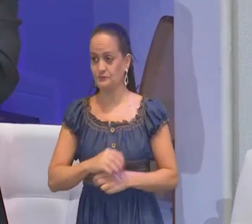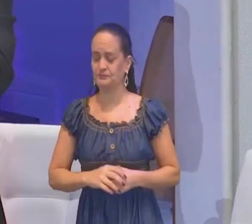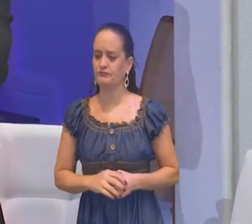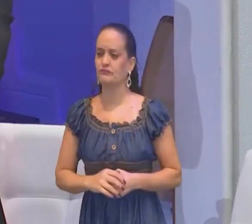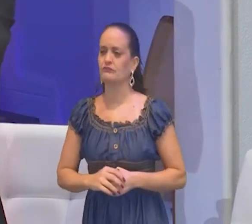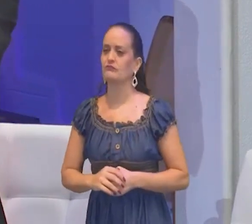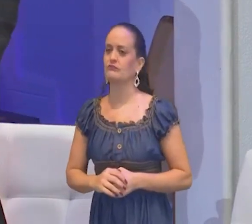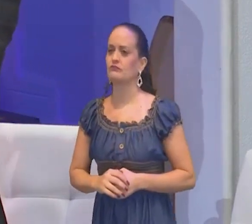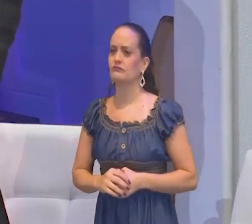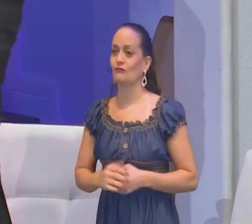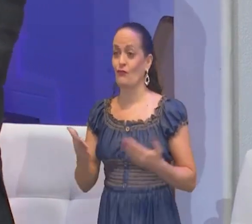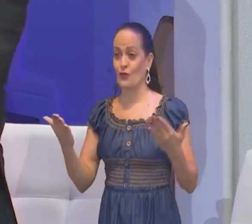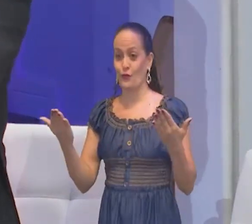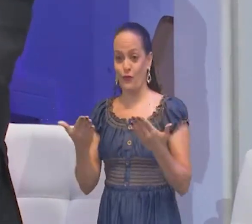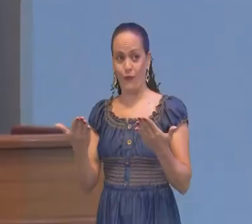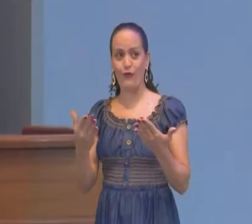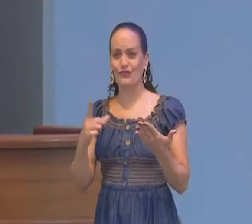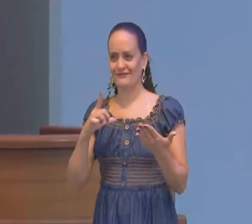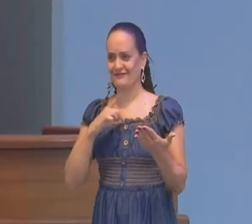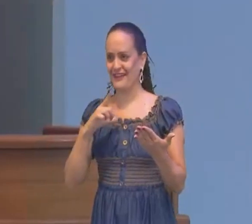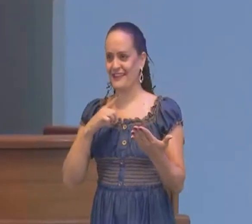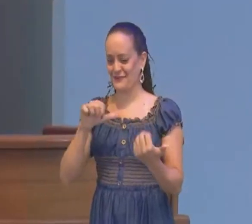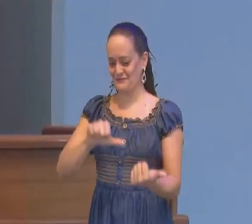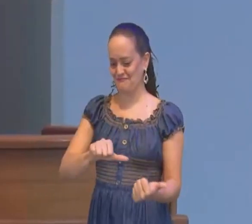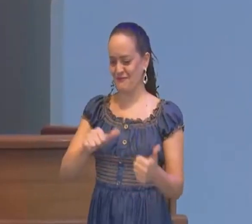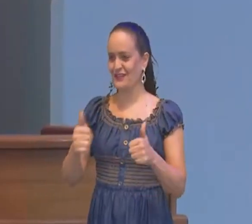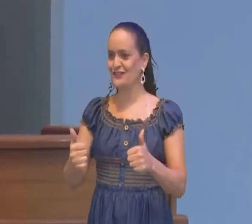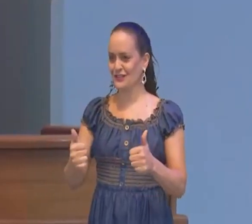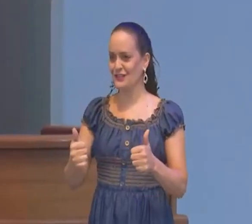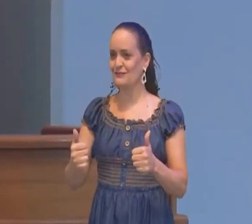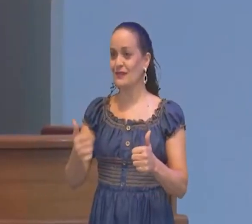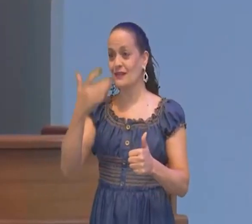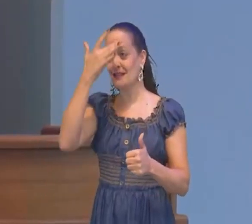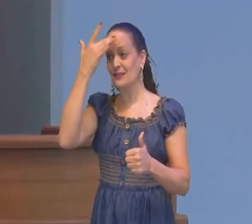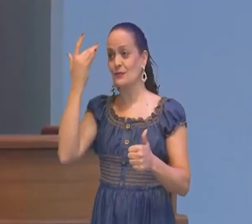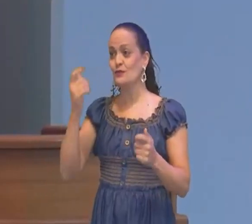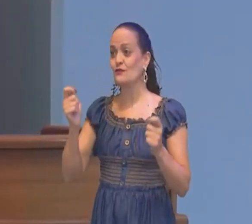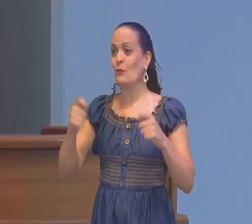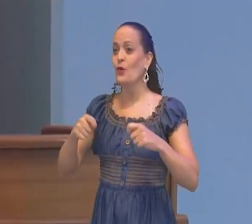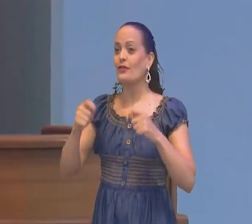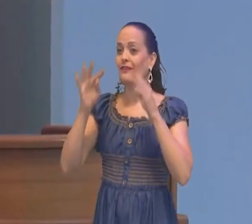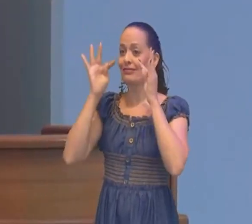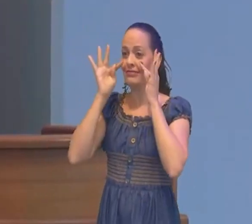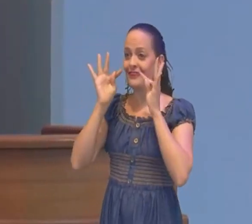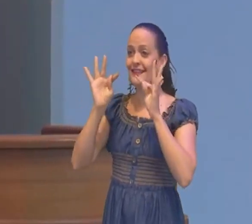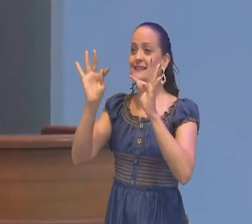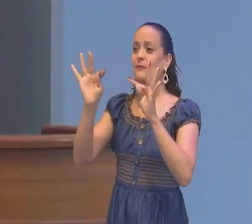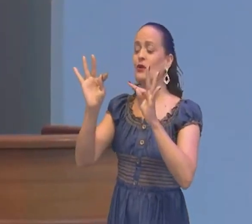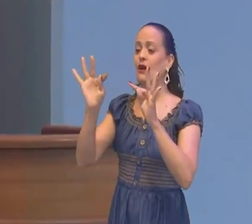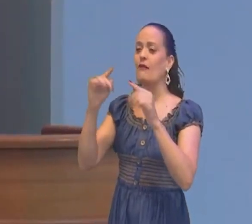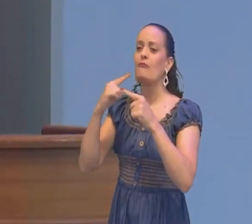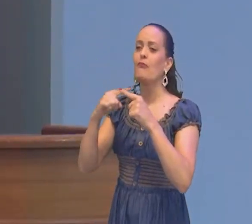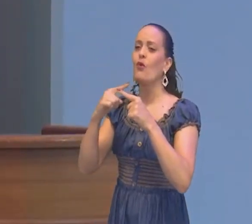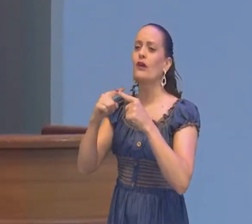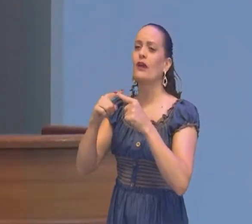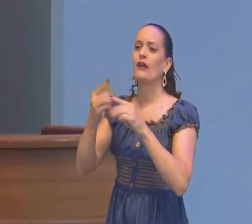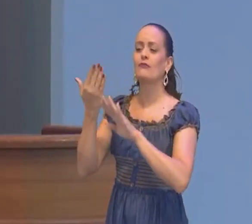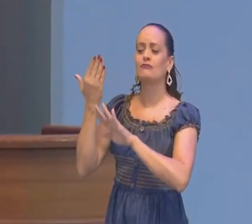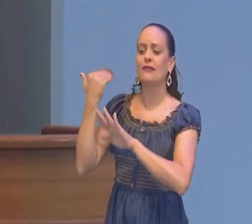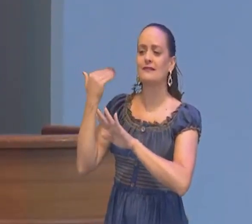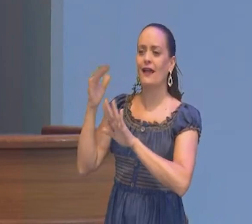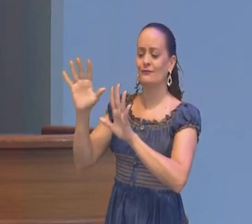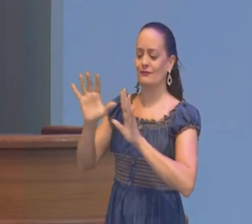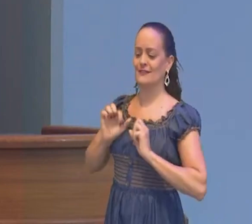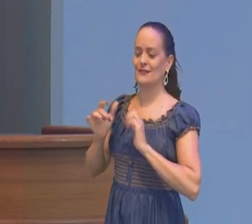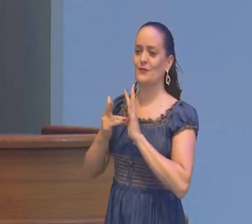irmãos estarão testemunhando através do batismo que um dia eles receberam Jesus como Senhor e